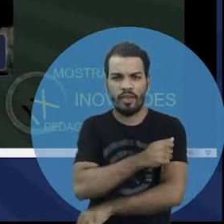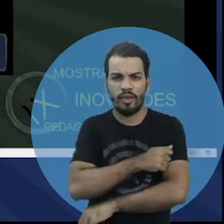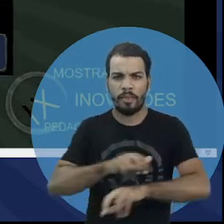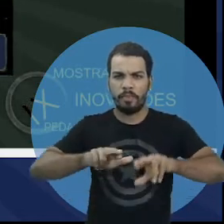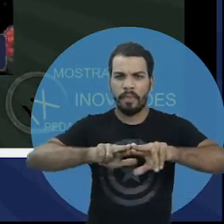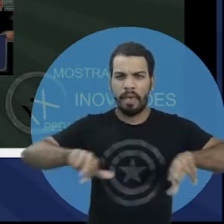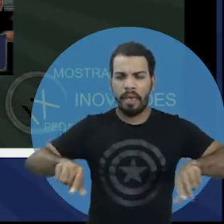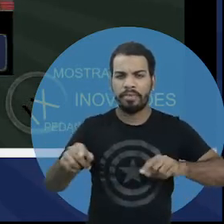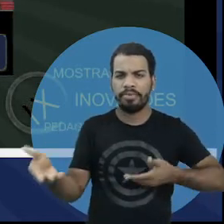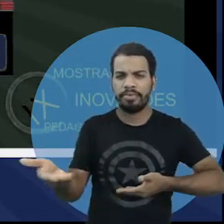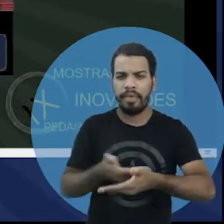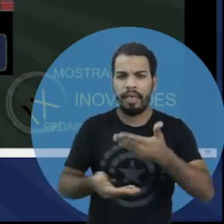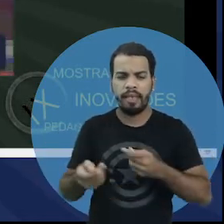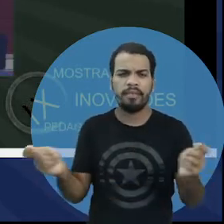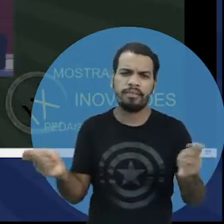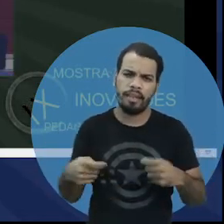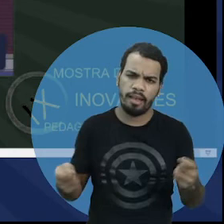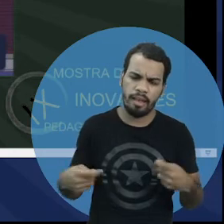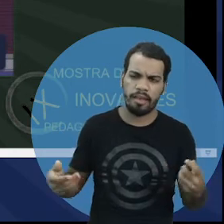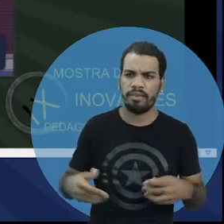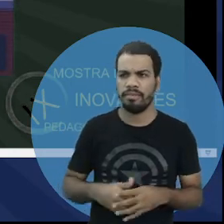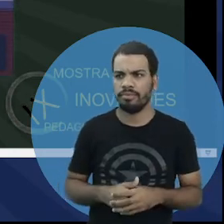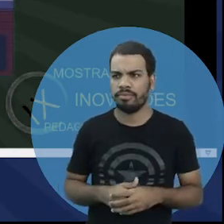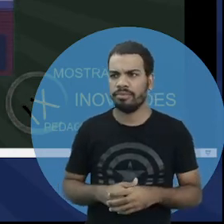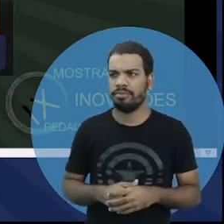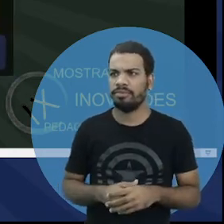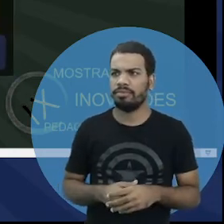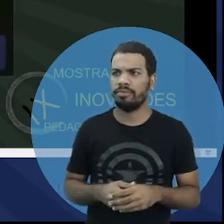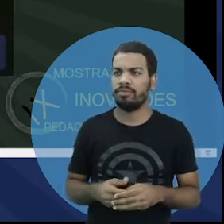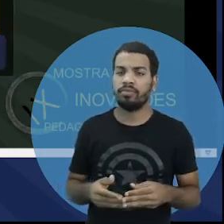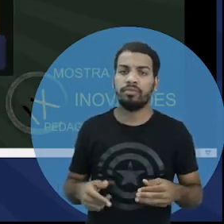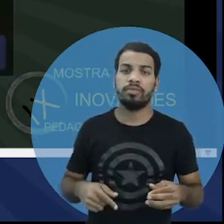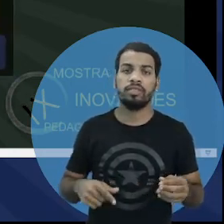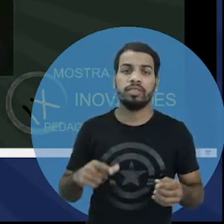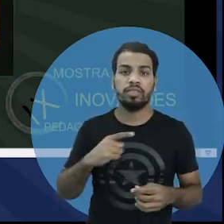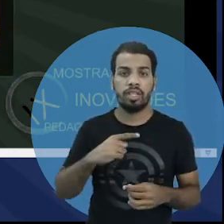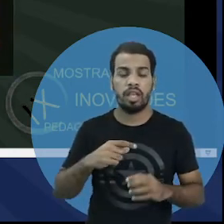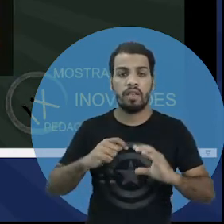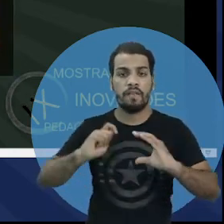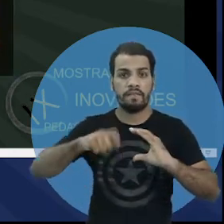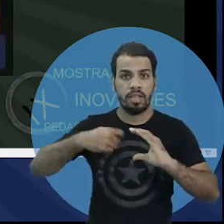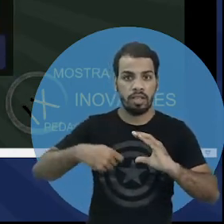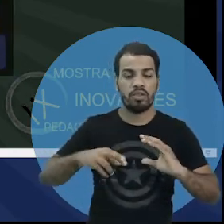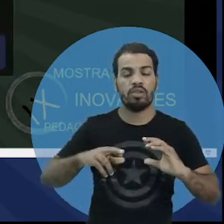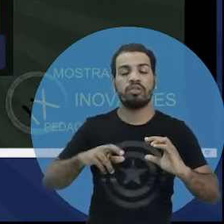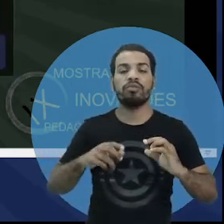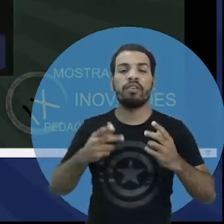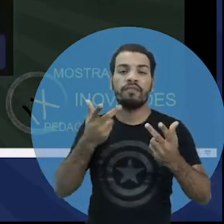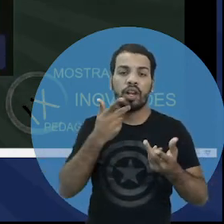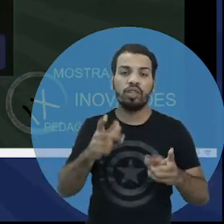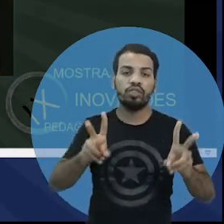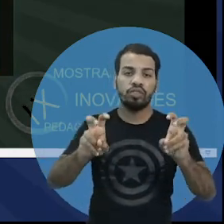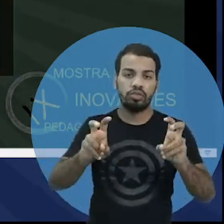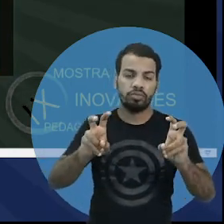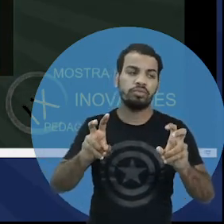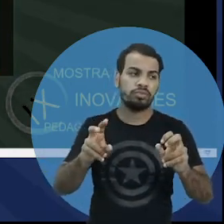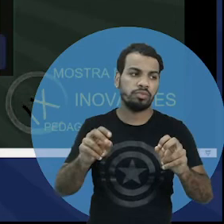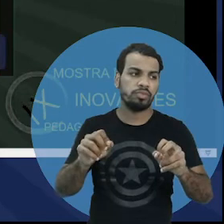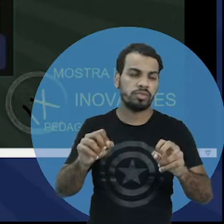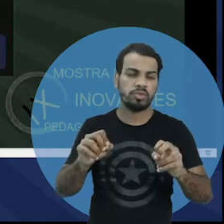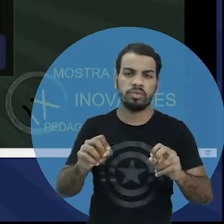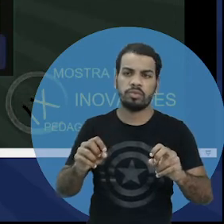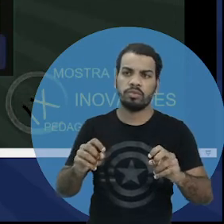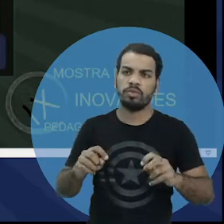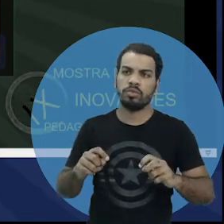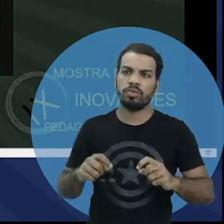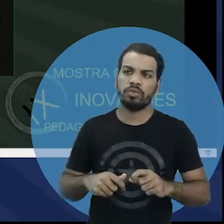consegue interagir com objetos, por exemplo, interagir com cartazes. E nesse cartaz vai ter um vídeo falando um pouco da temática do